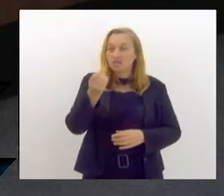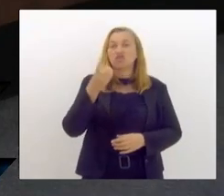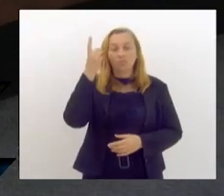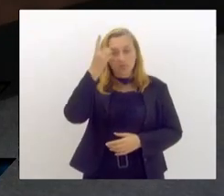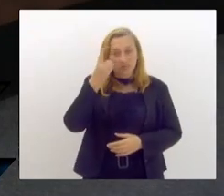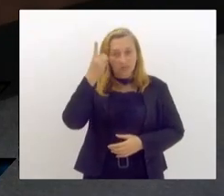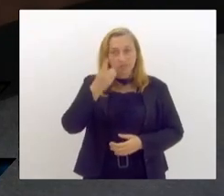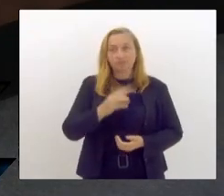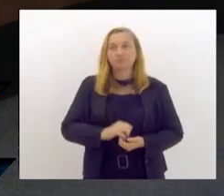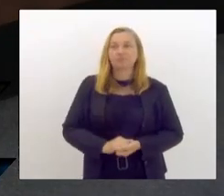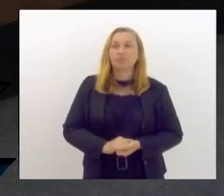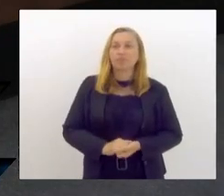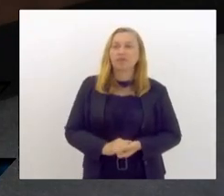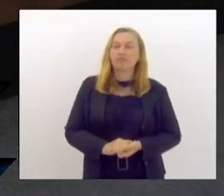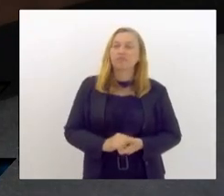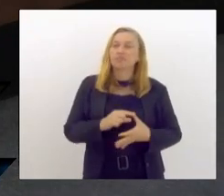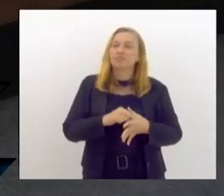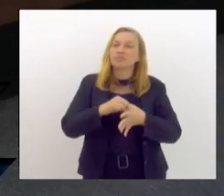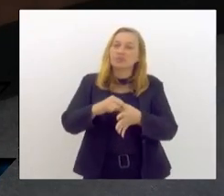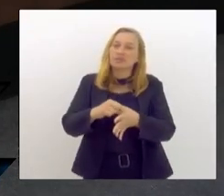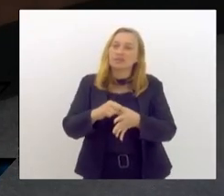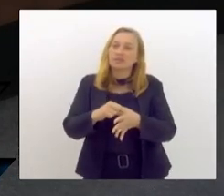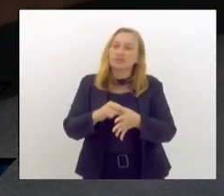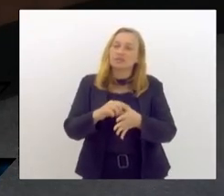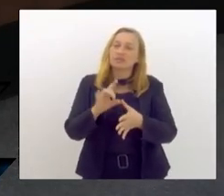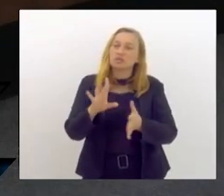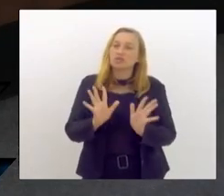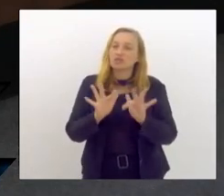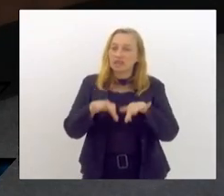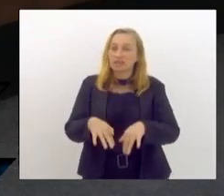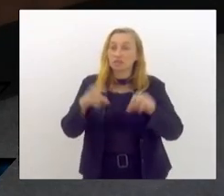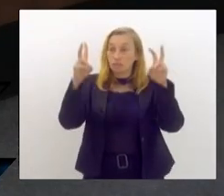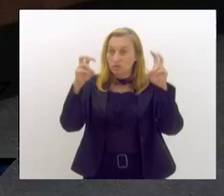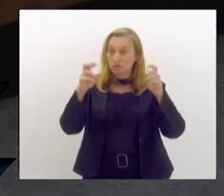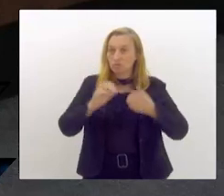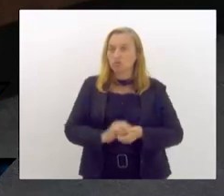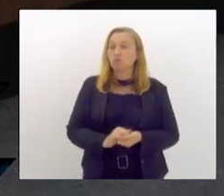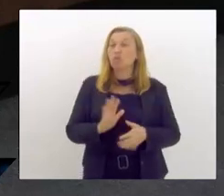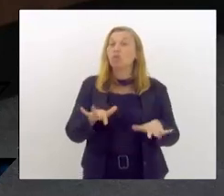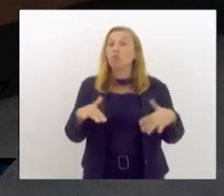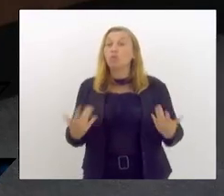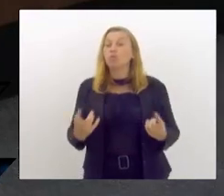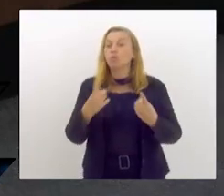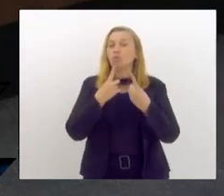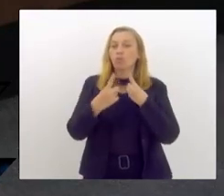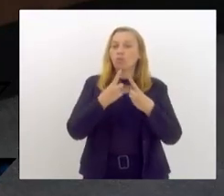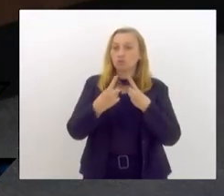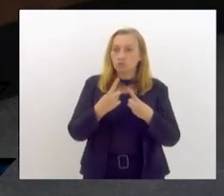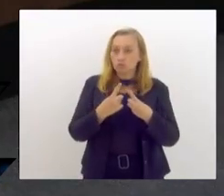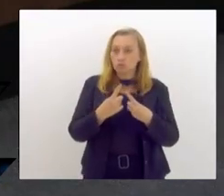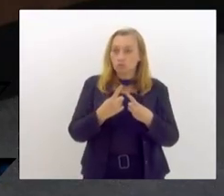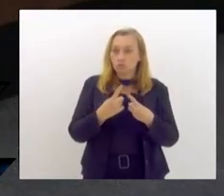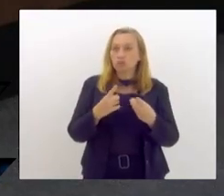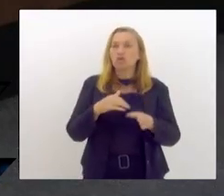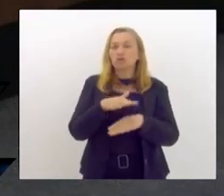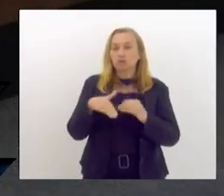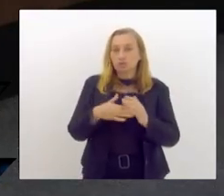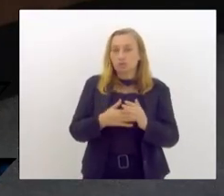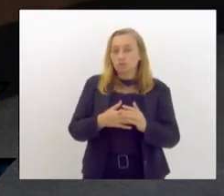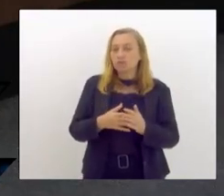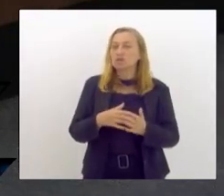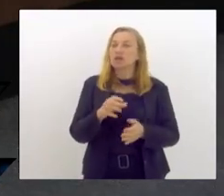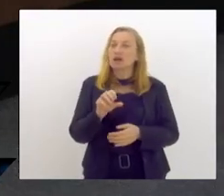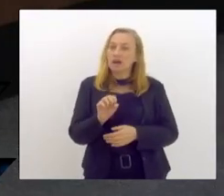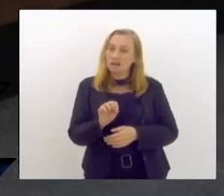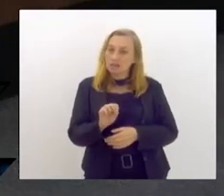6 deputados. A liderança só fecha a questão quando discute intensamente e todos decidem fechar